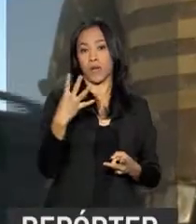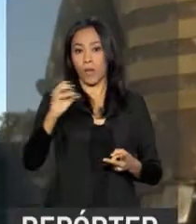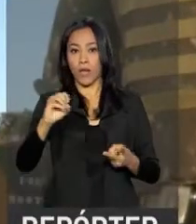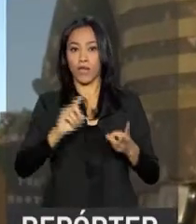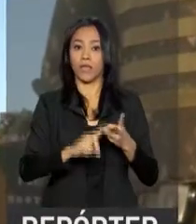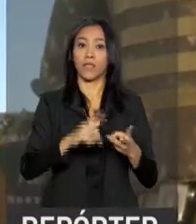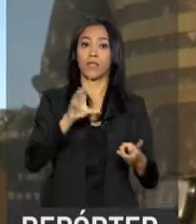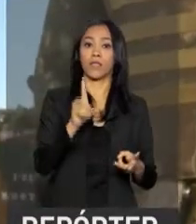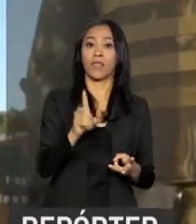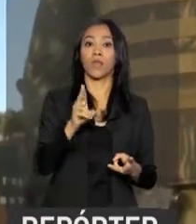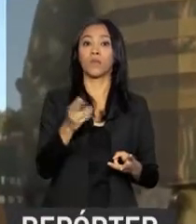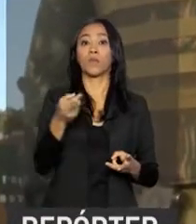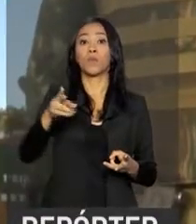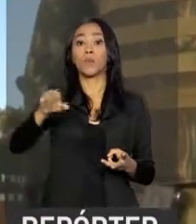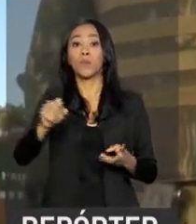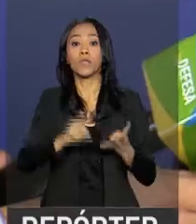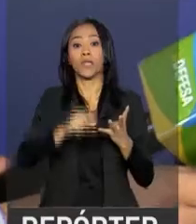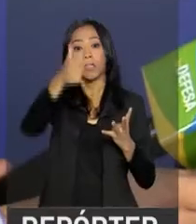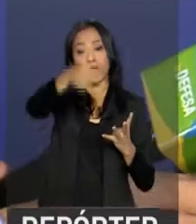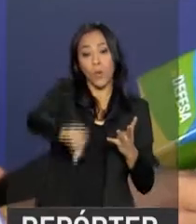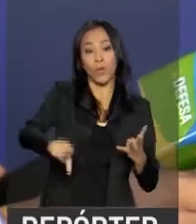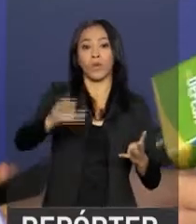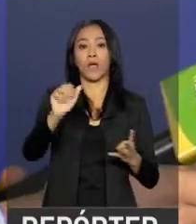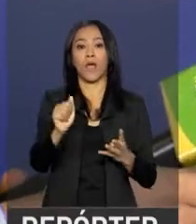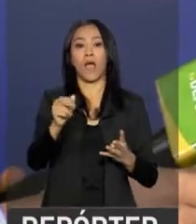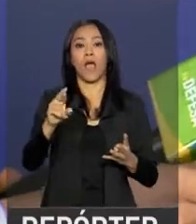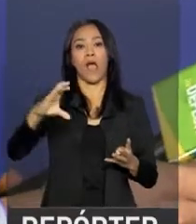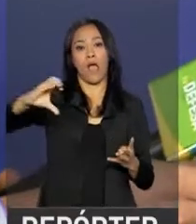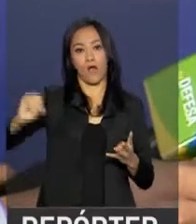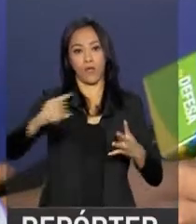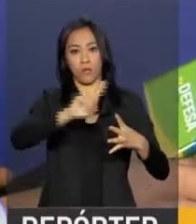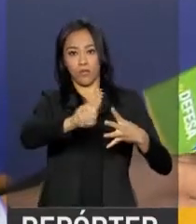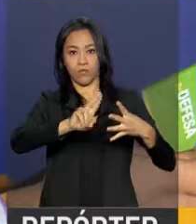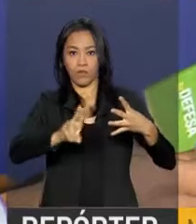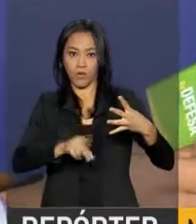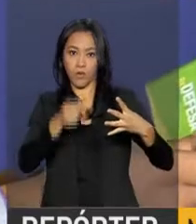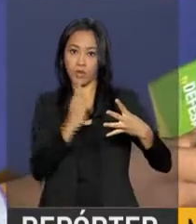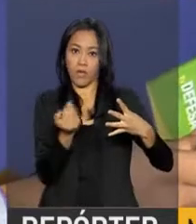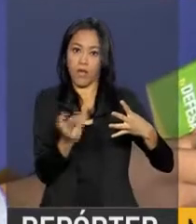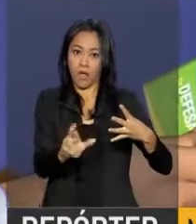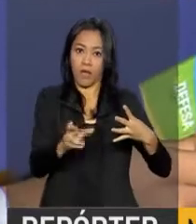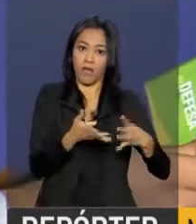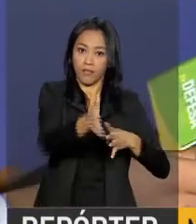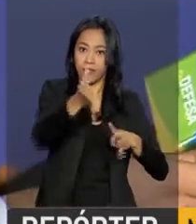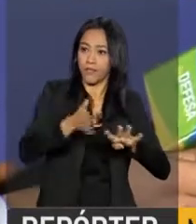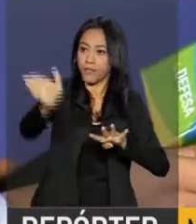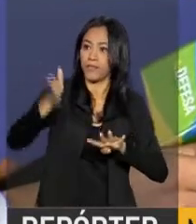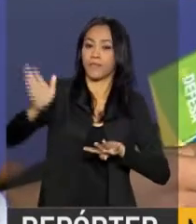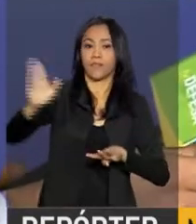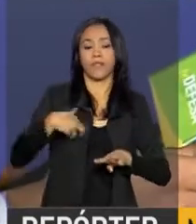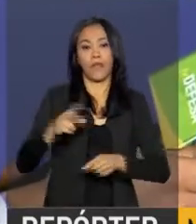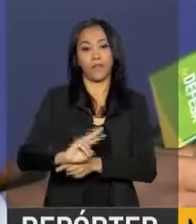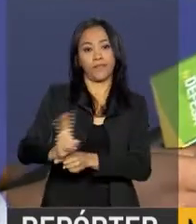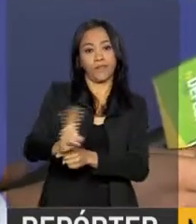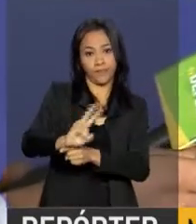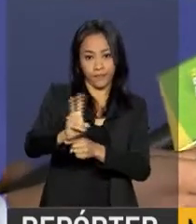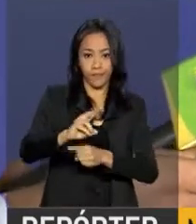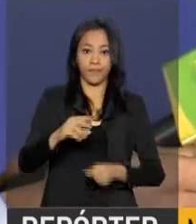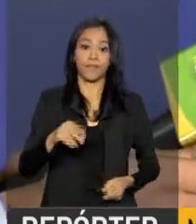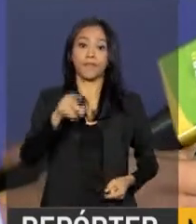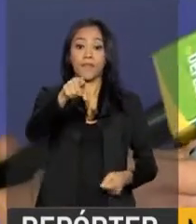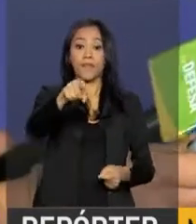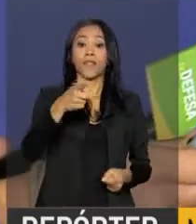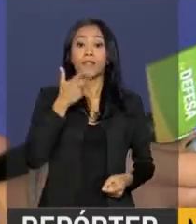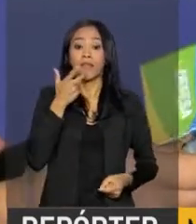dutra e no arco metropolitano os estados do paraná mato grosso do sul santa catarina onde tem tido significativas apreensões né